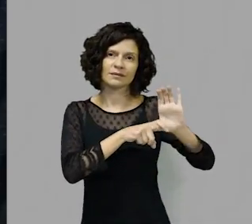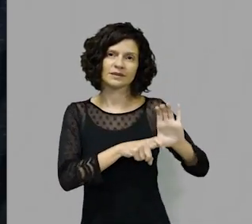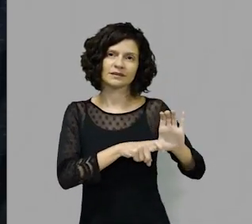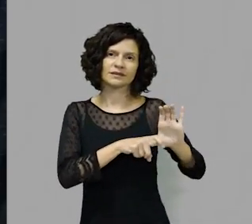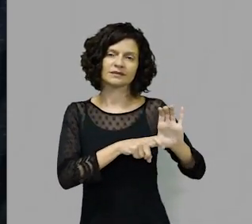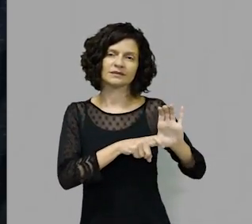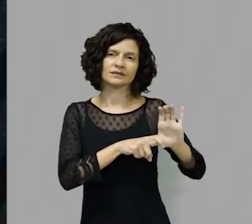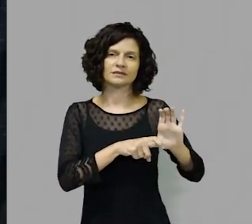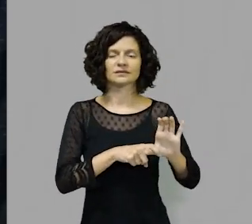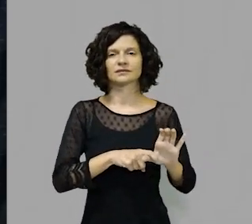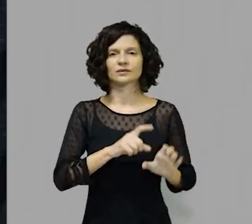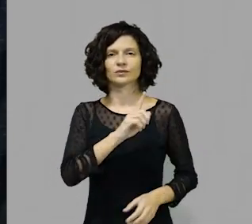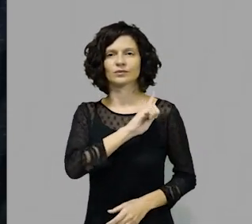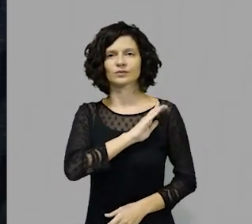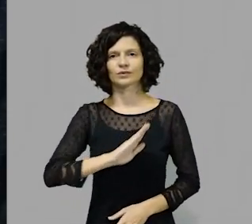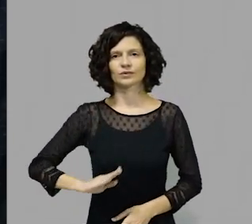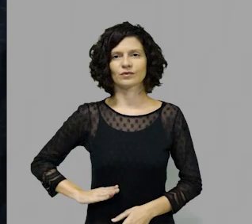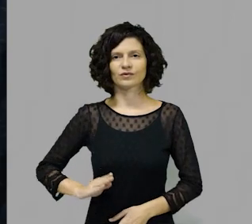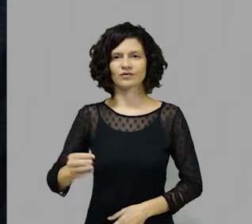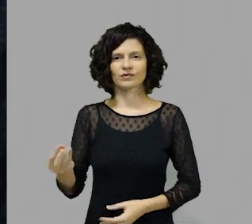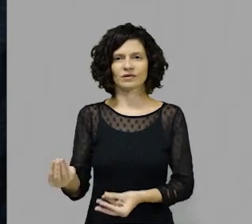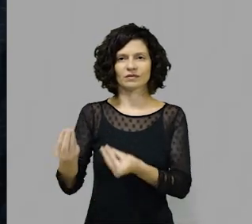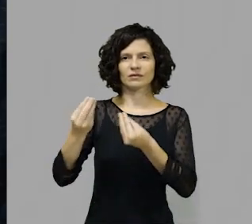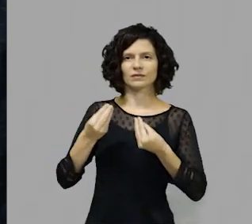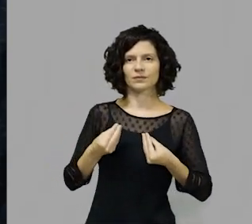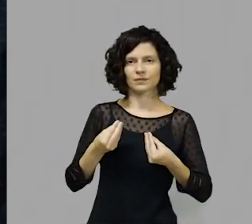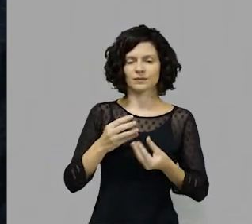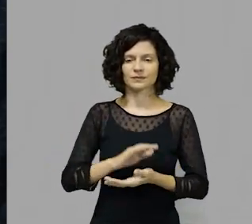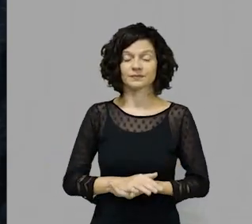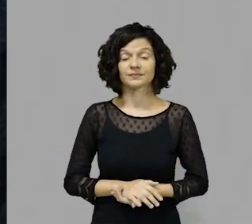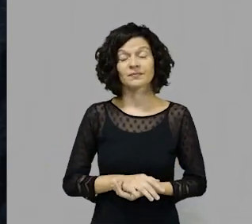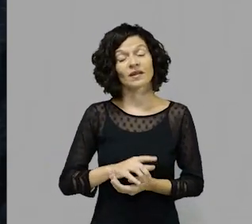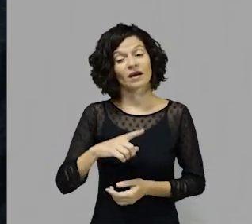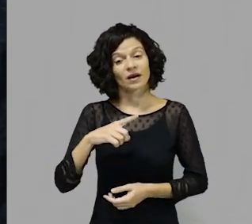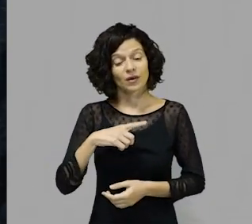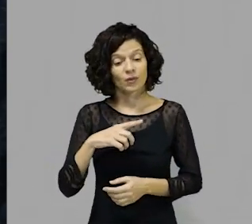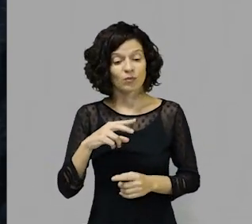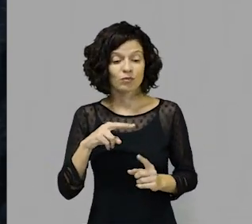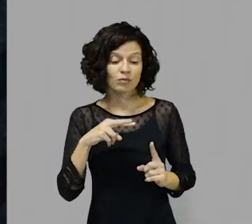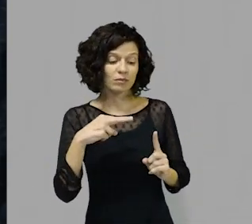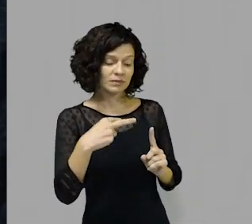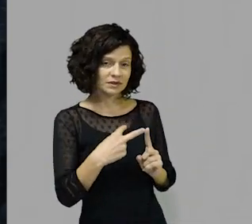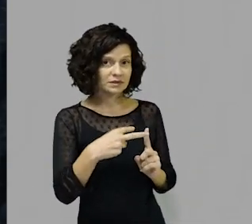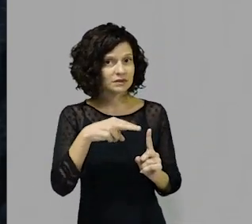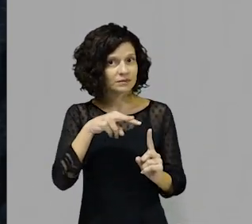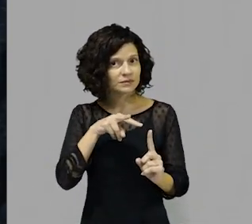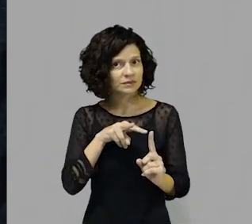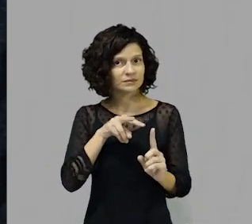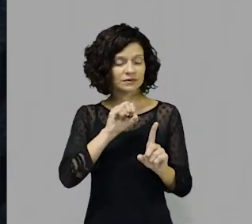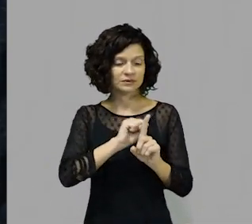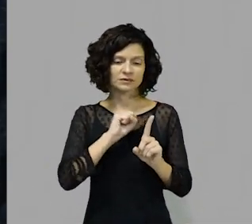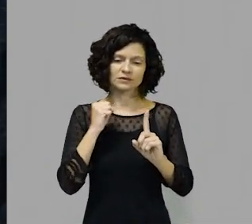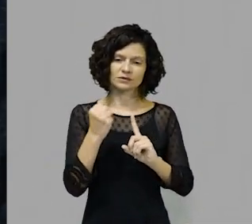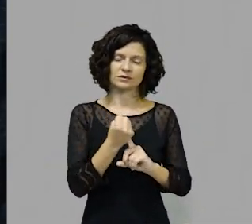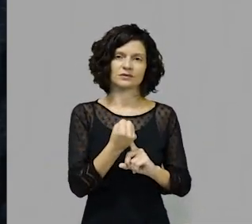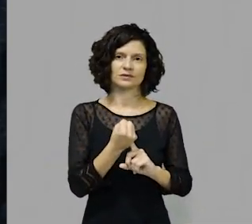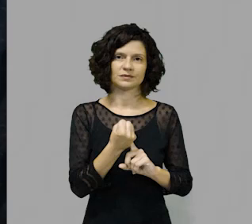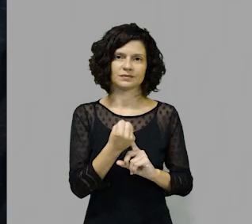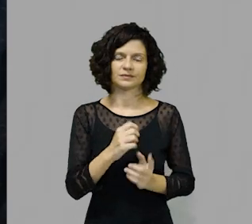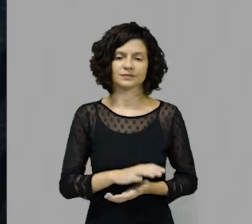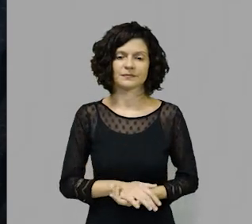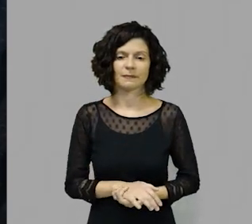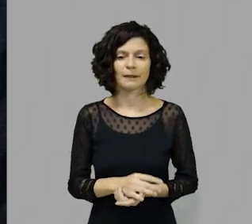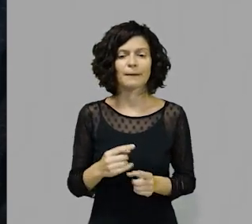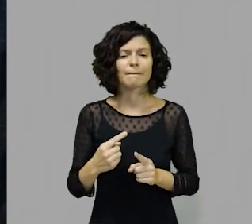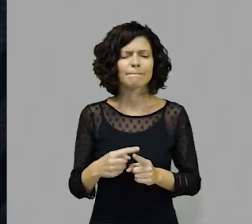desses auxílios, tá? Então isso é uma forma da sociologia observar. Por que a pobreza se perpetua? Exatamente porque ela está na